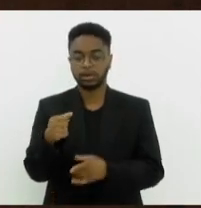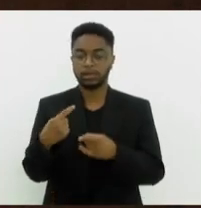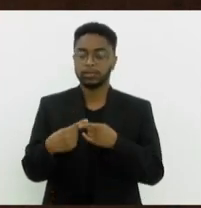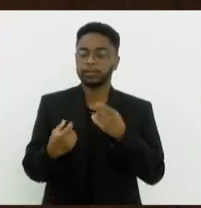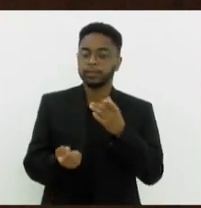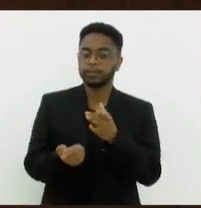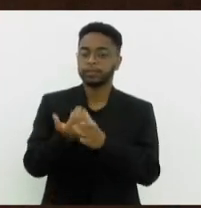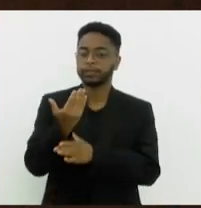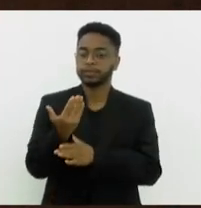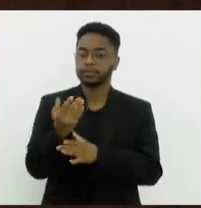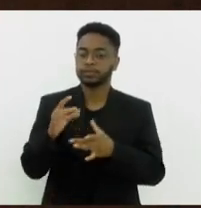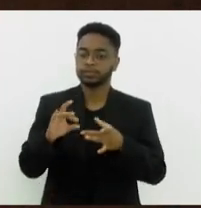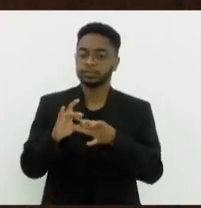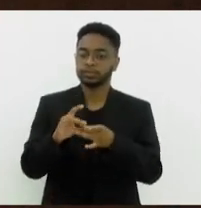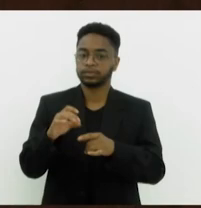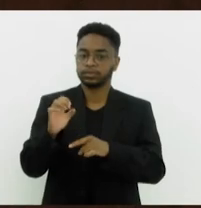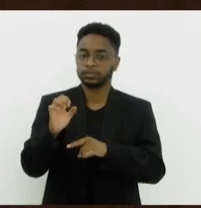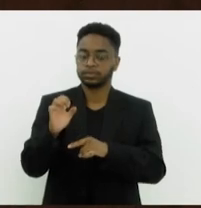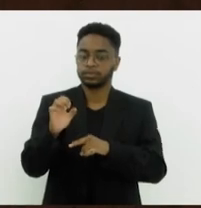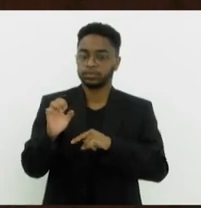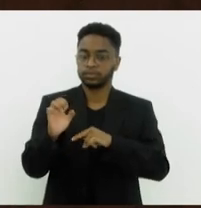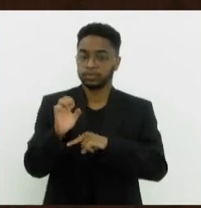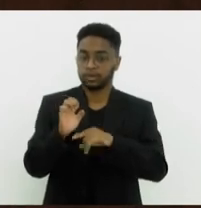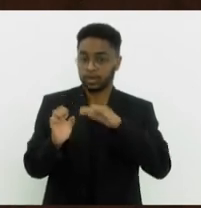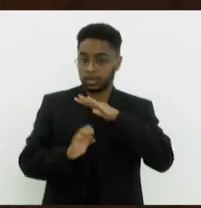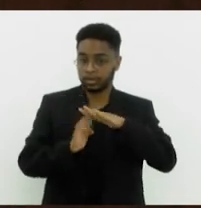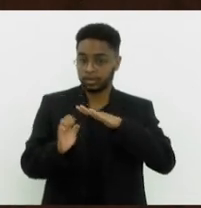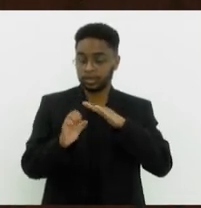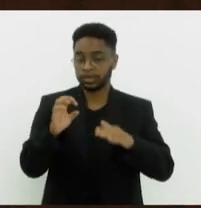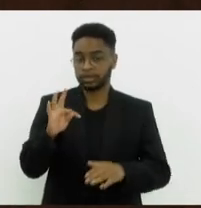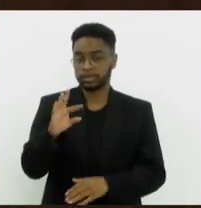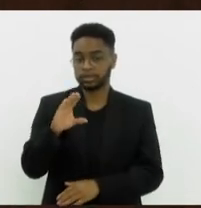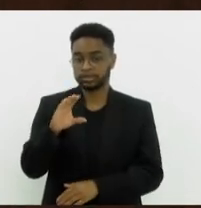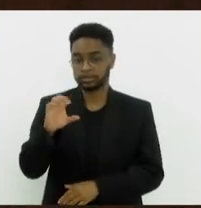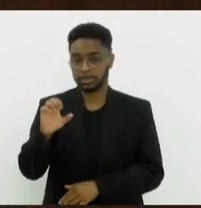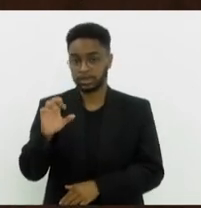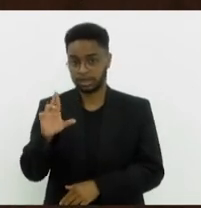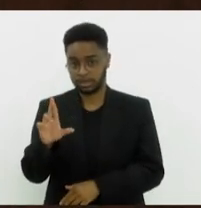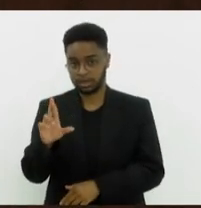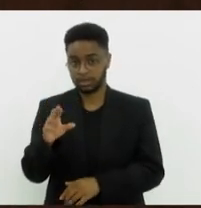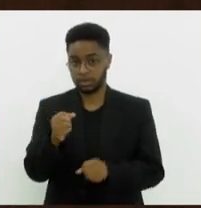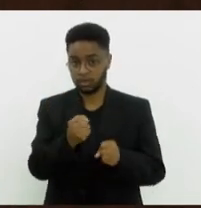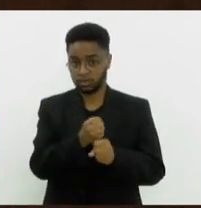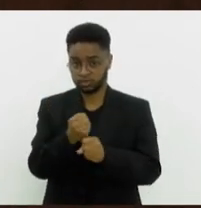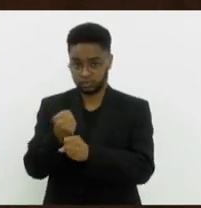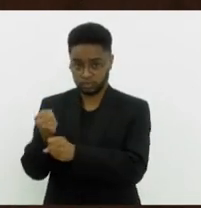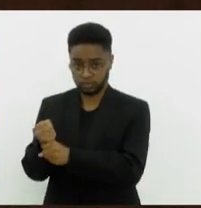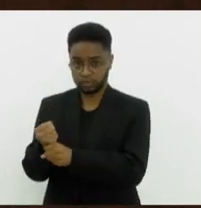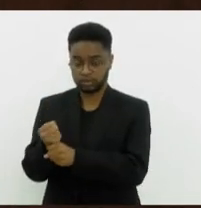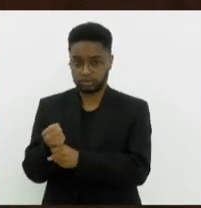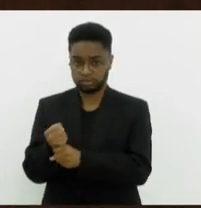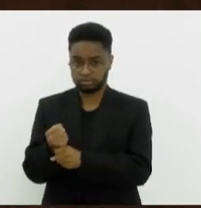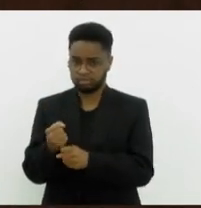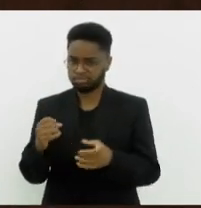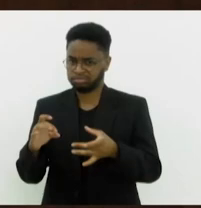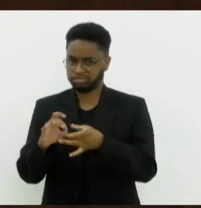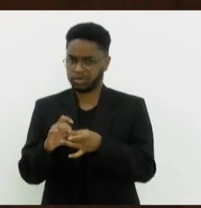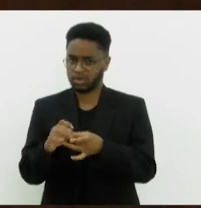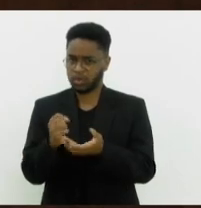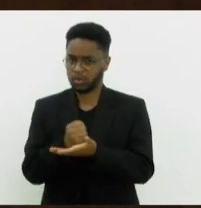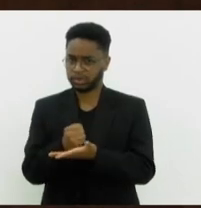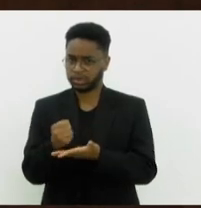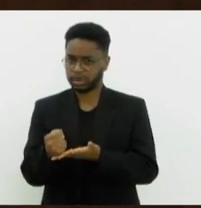constituído pela empresa TCR Construtora Limitada, uma construtora, num contrato, né,